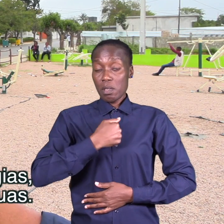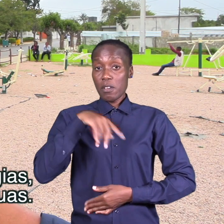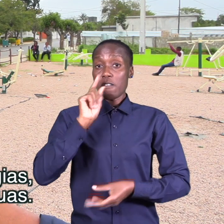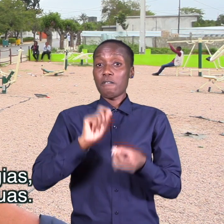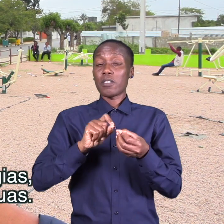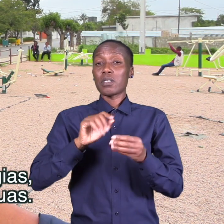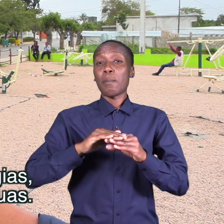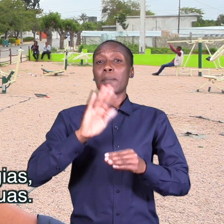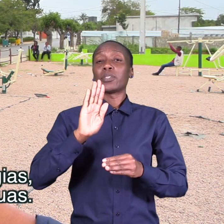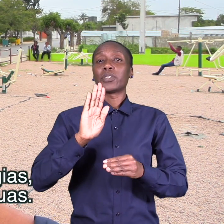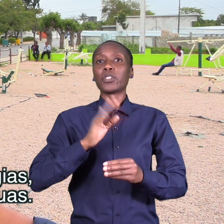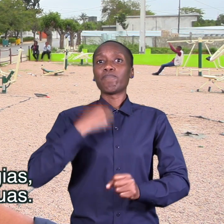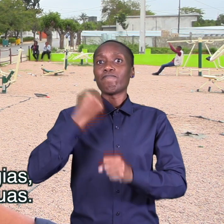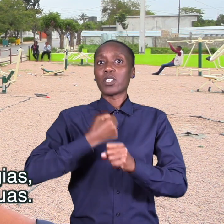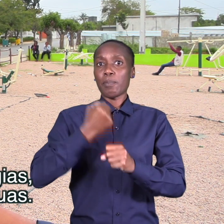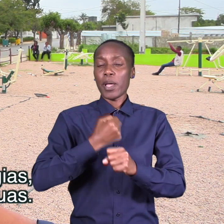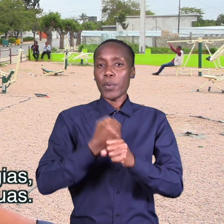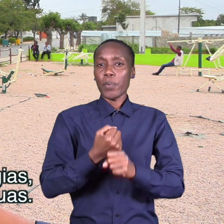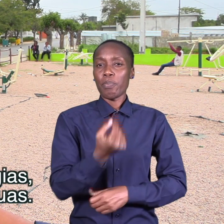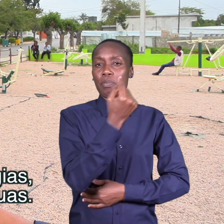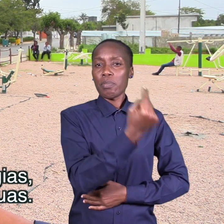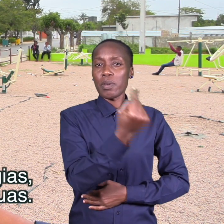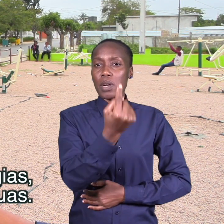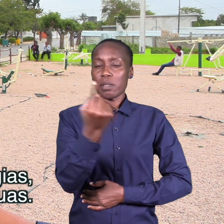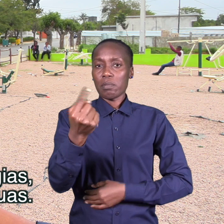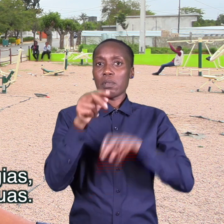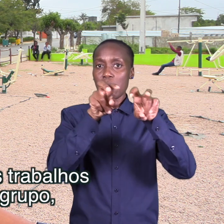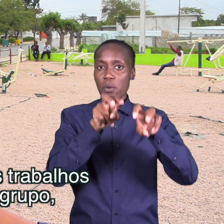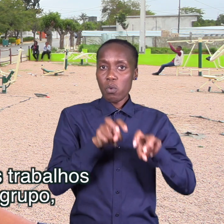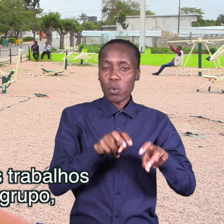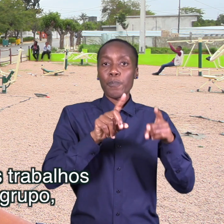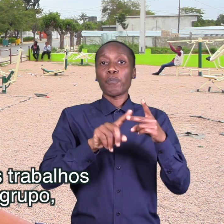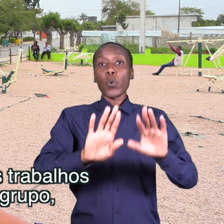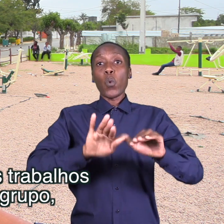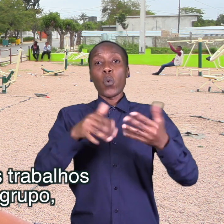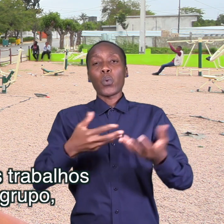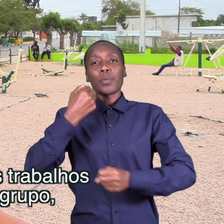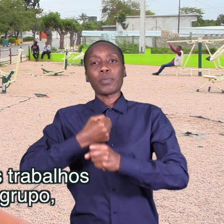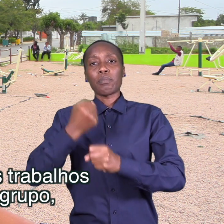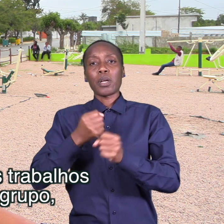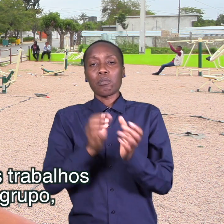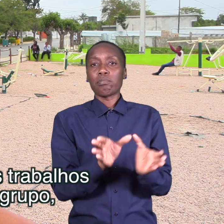são várias metodologias, cada professor tem suas. No meu caso,